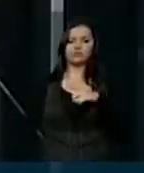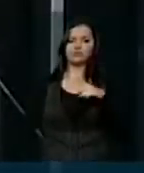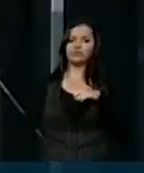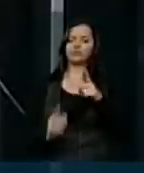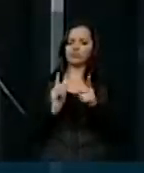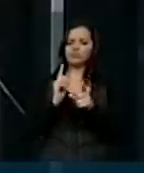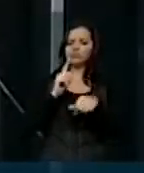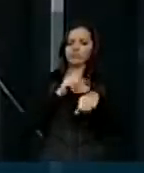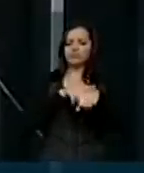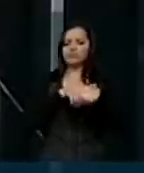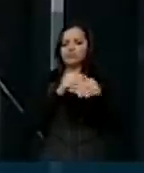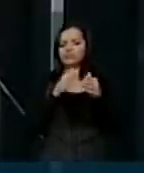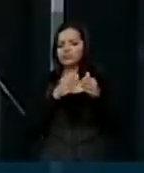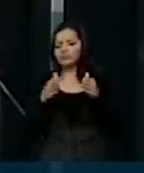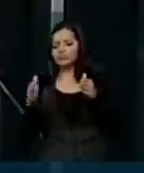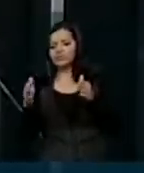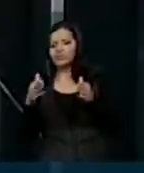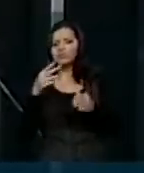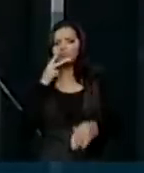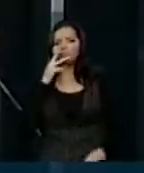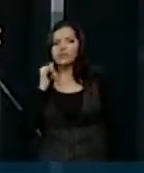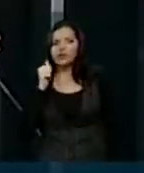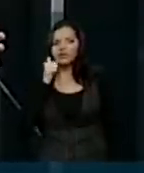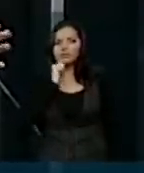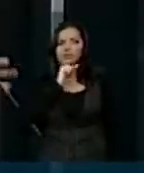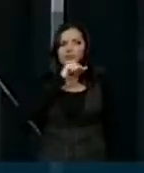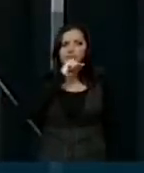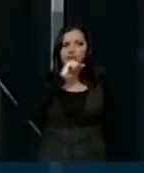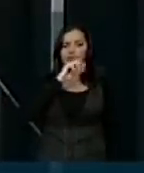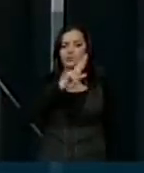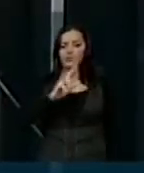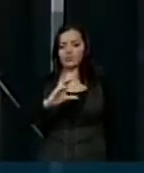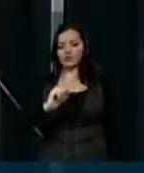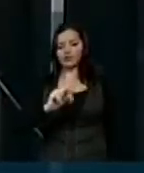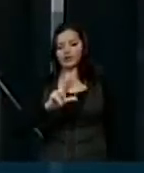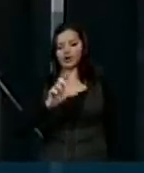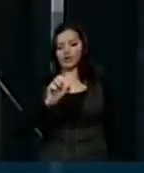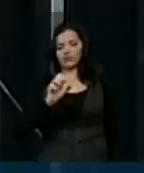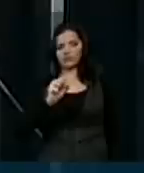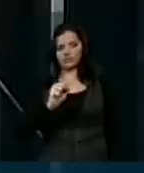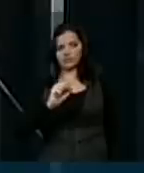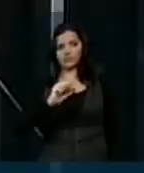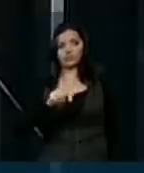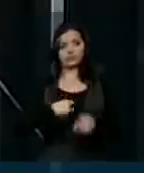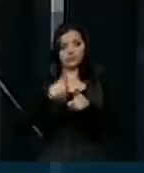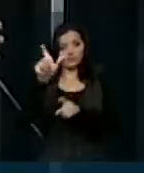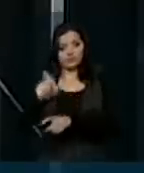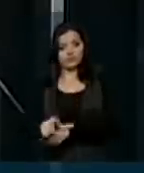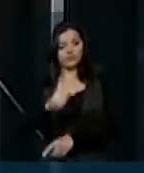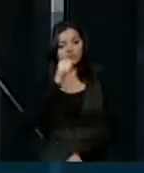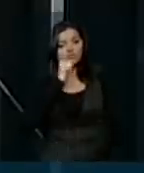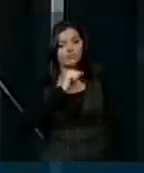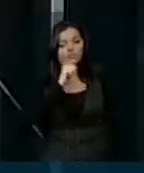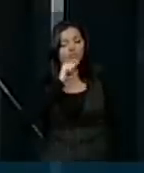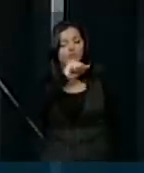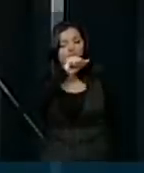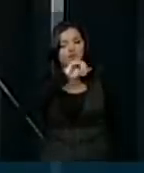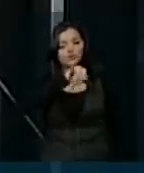ela e com seus pais, Carlos e Joana, nos corredores das